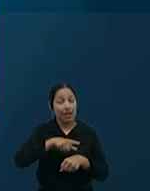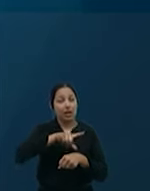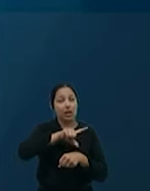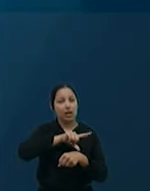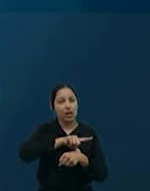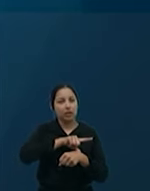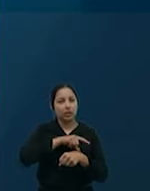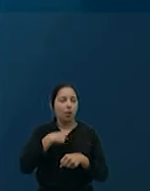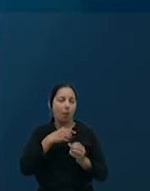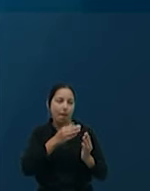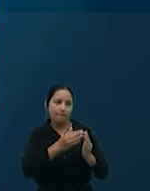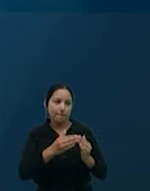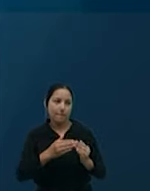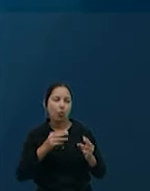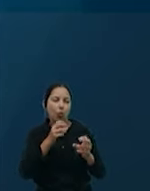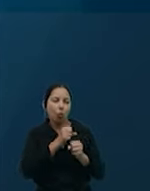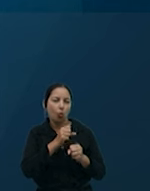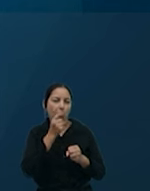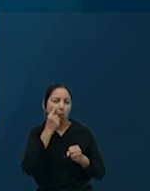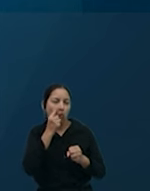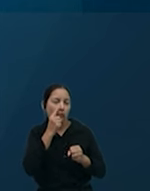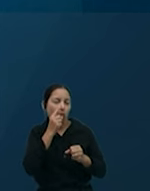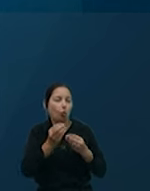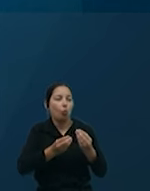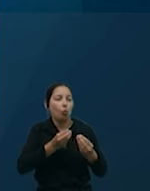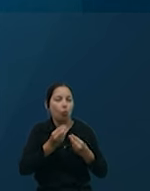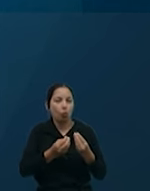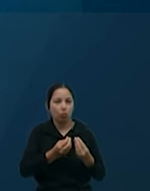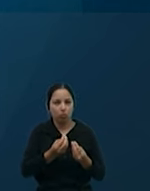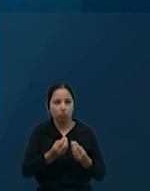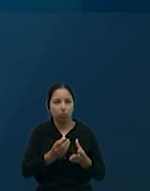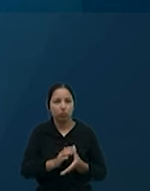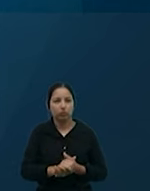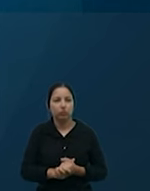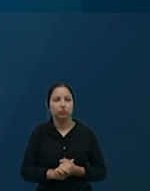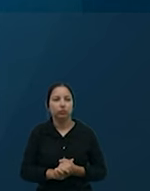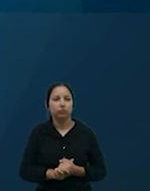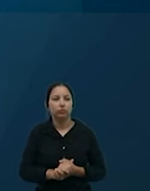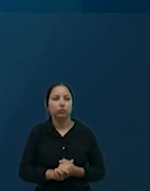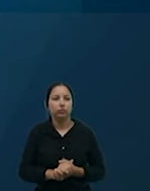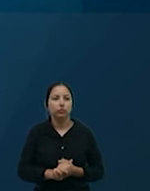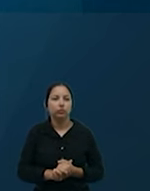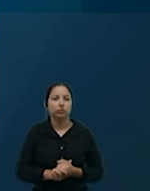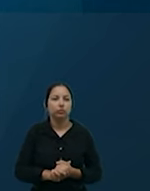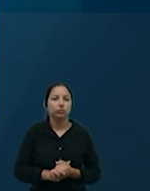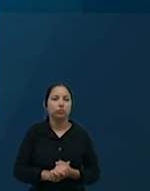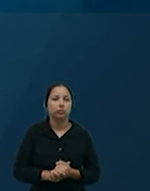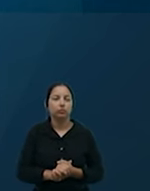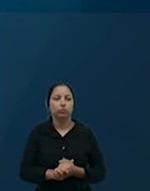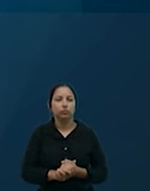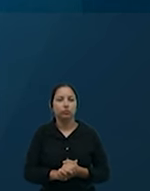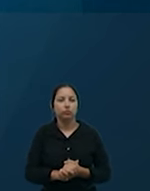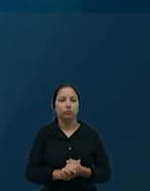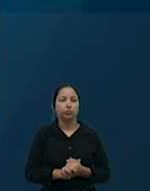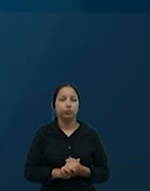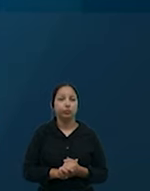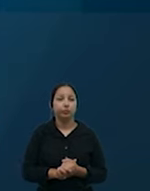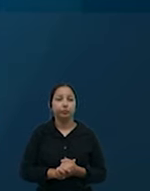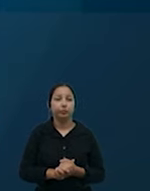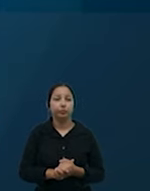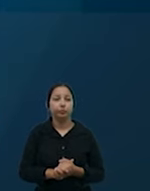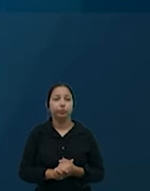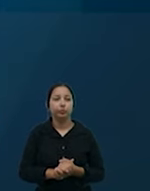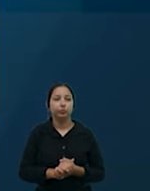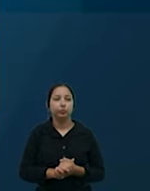né, realmente como que existiria essa diferença. Na citação, ela se